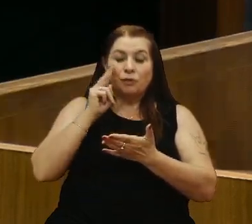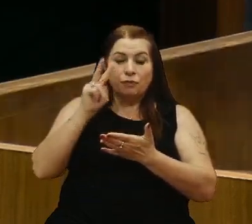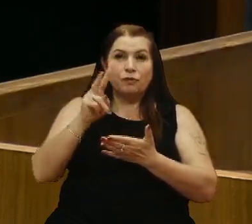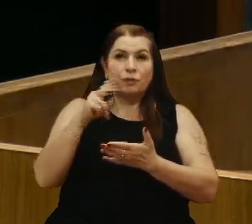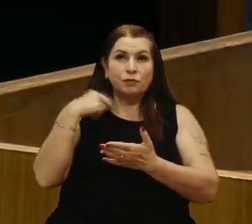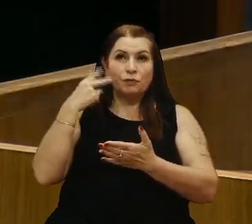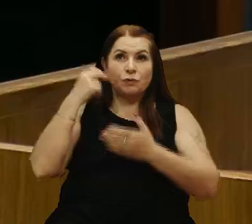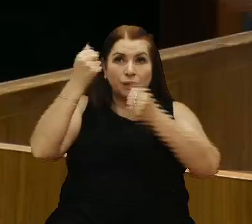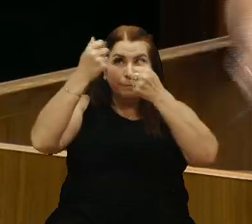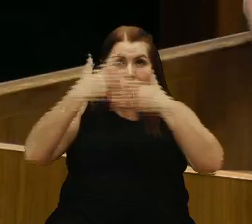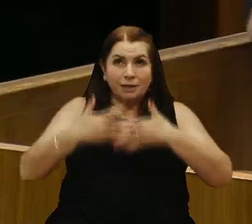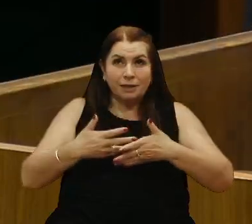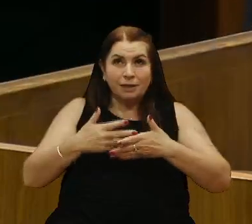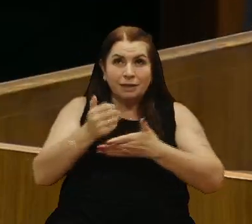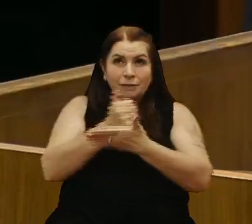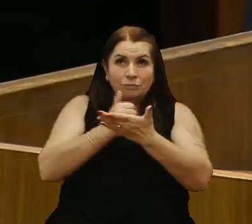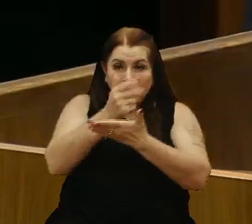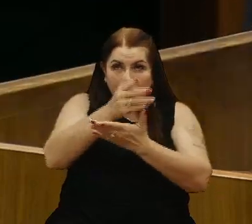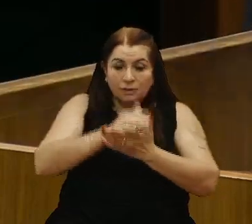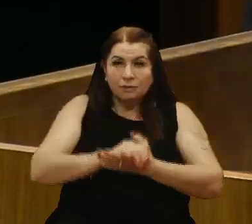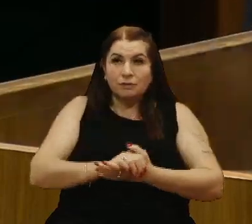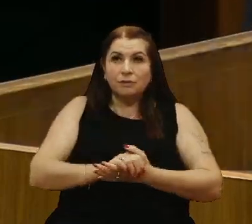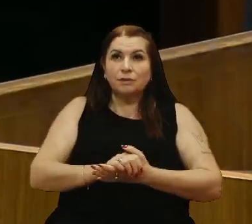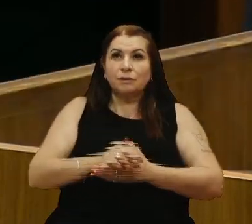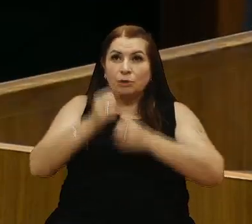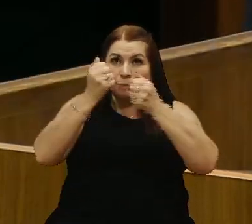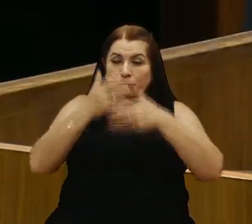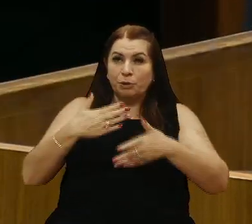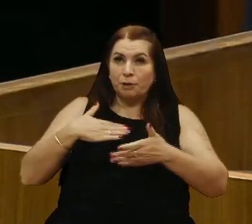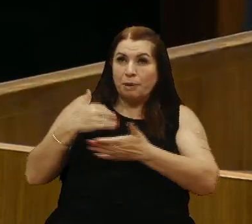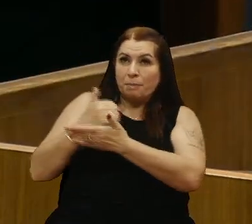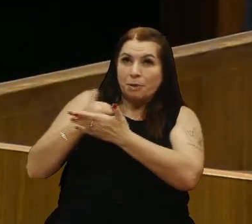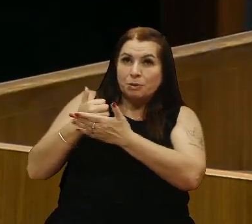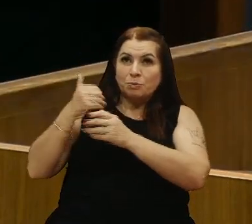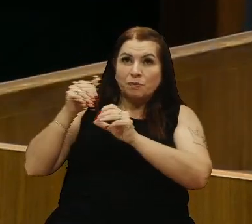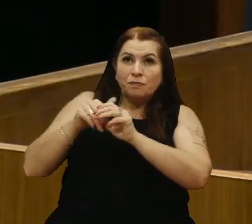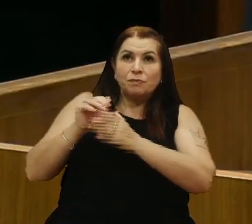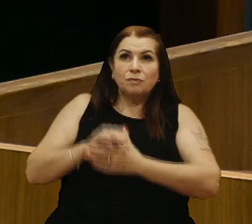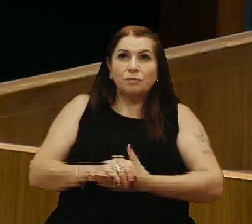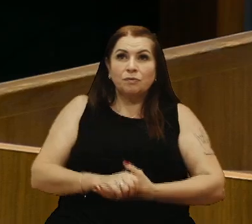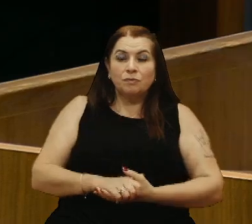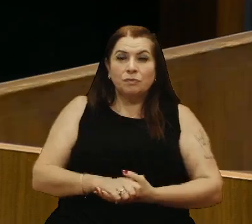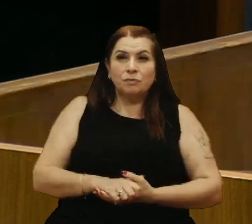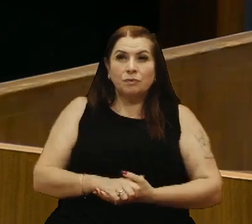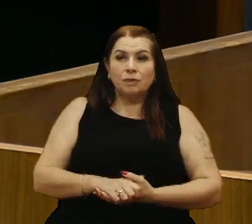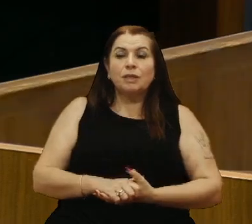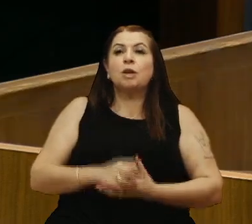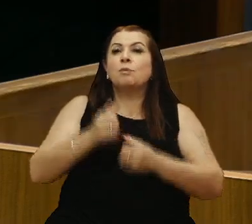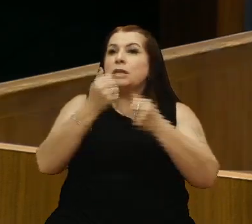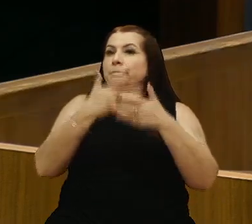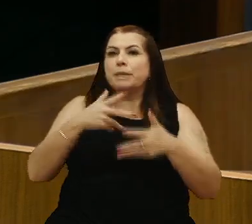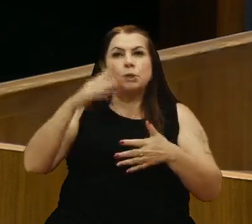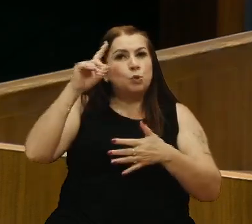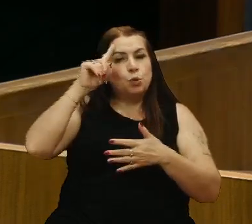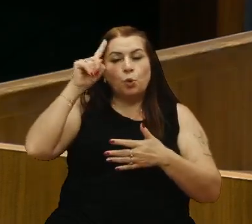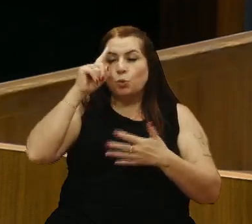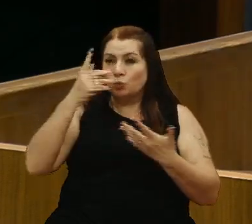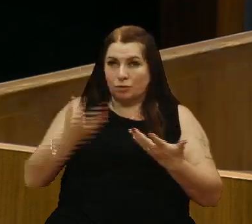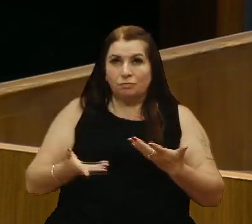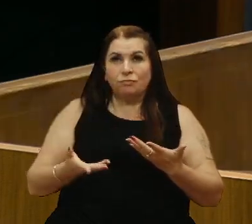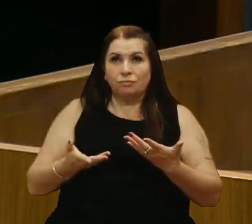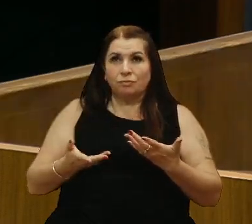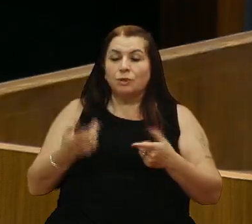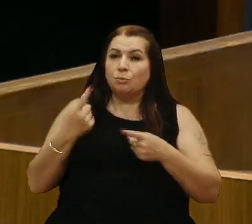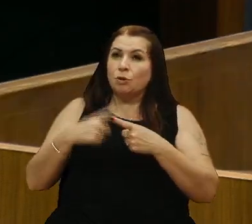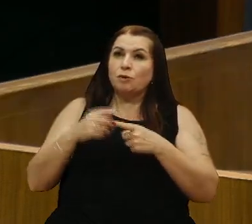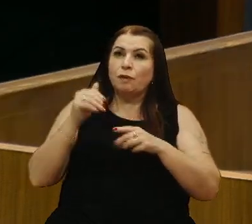vereadores explicar lá na sua base. Eu explico na minha base como eu voto. Eu explico todos os dias.